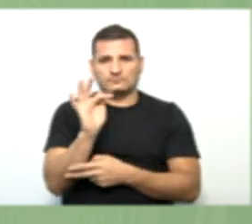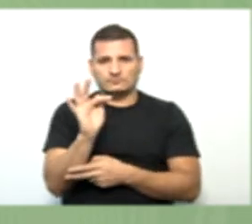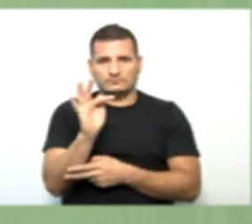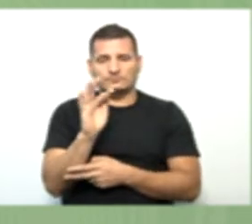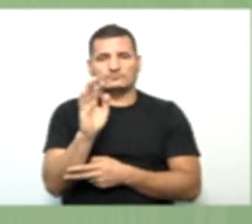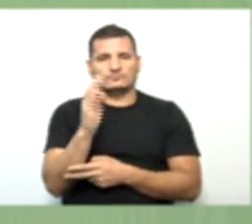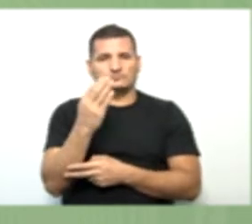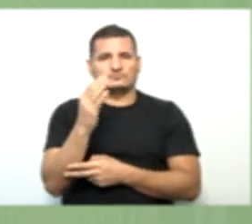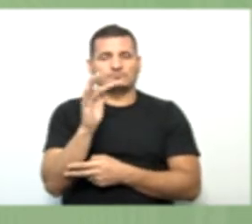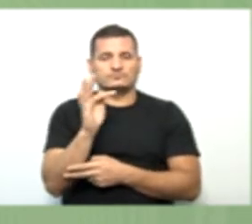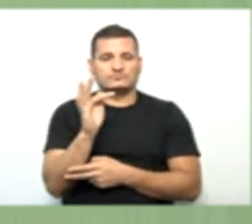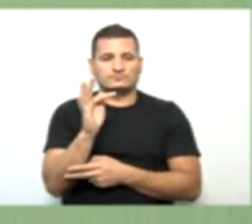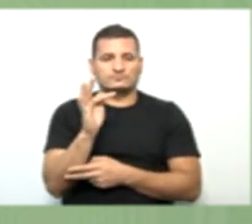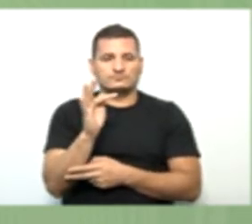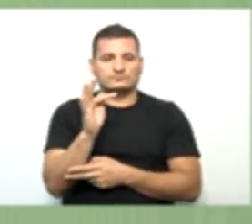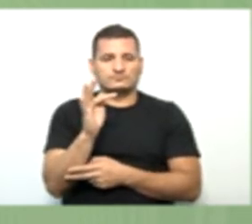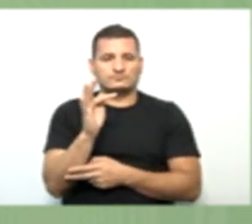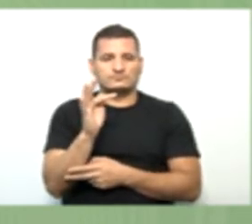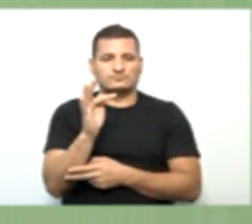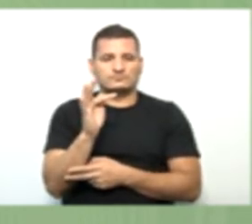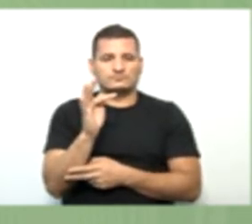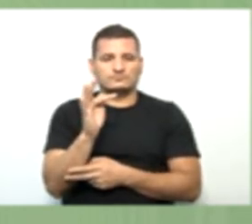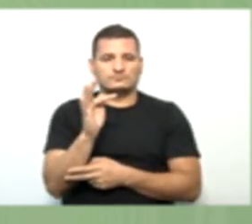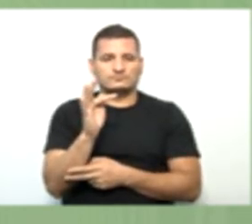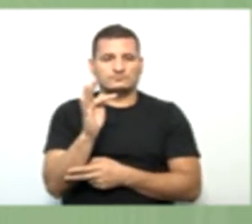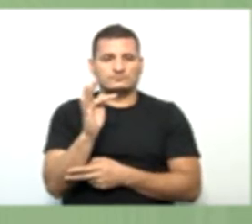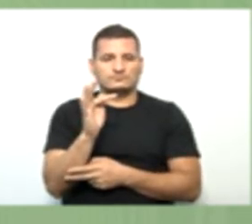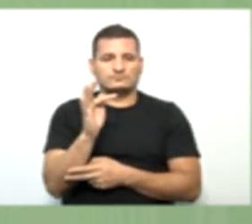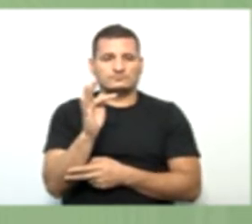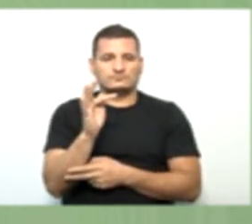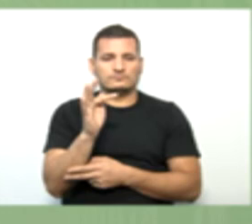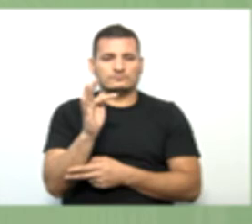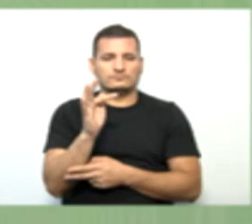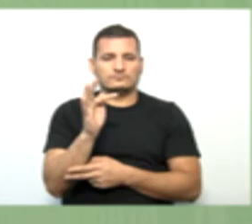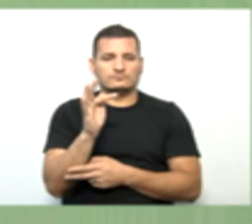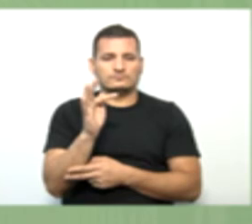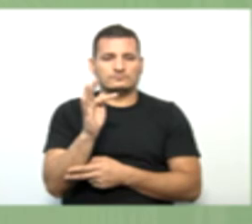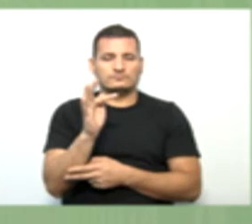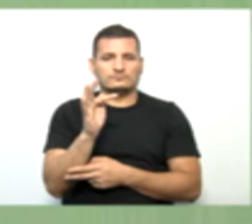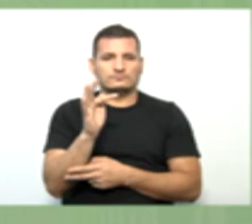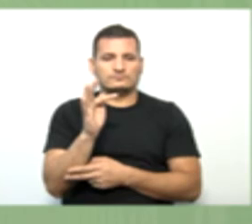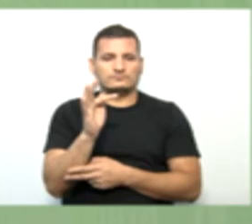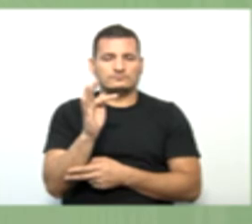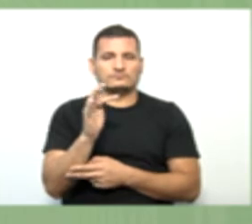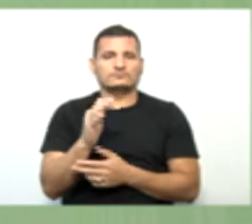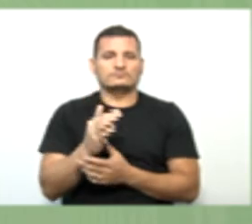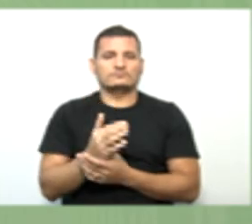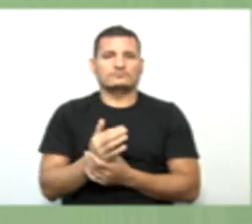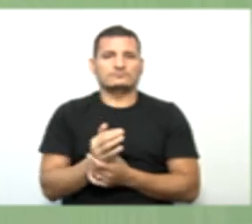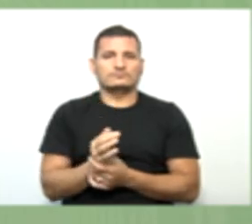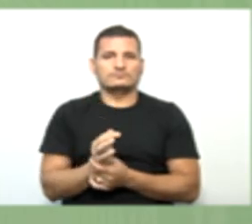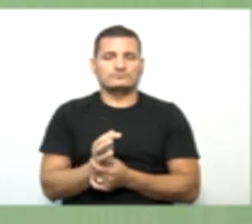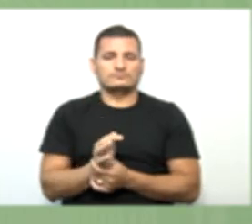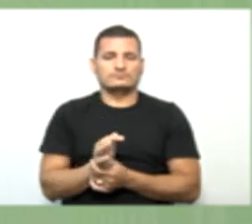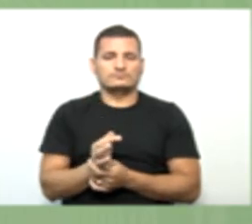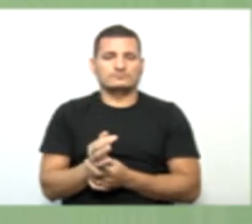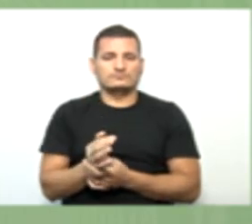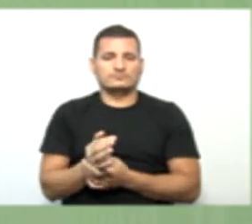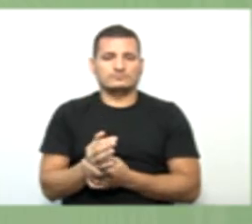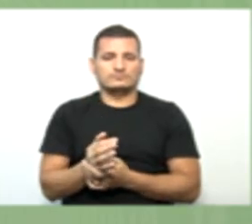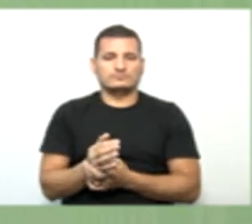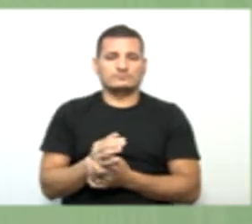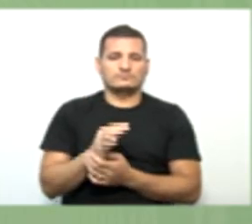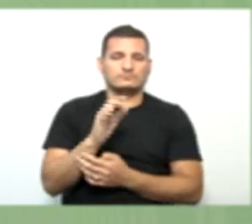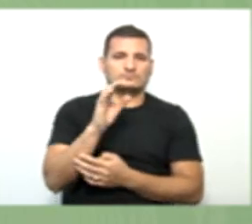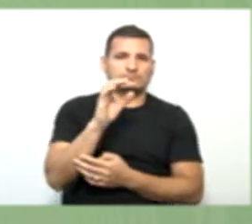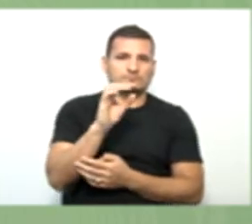verdadeiro, qualquer um dos operandos tem que ser verdadeiro, né? Os dois têm que ser verdadeiros. No caso do